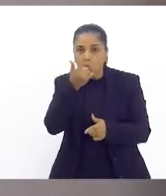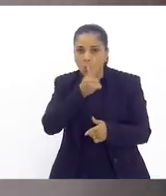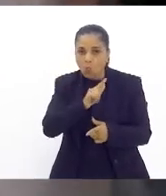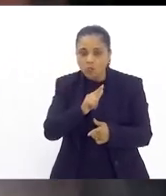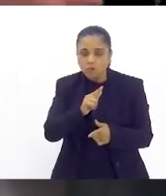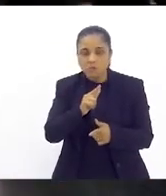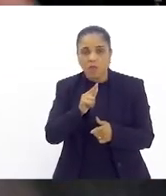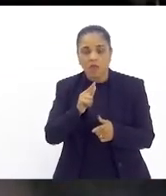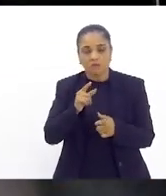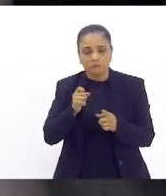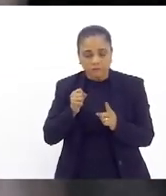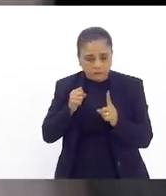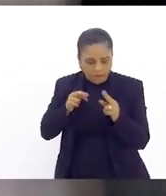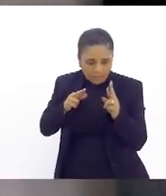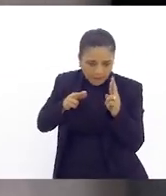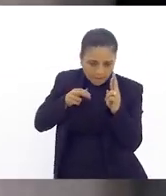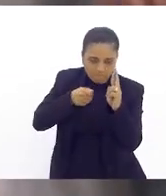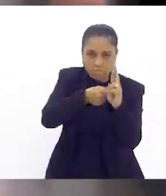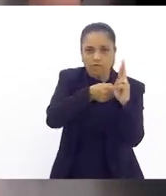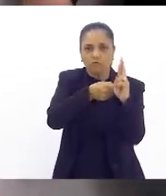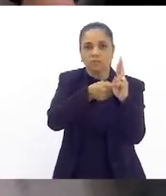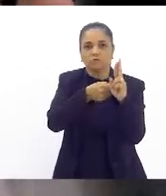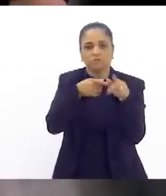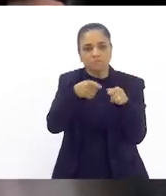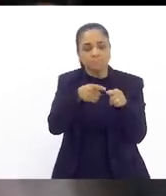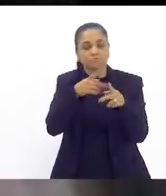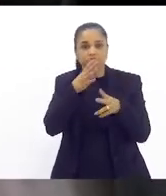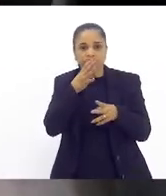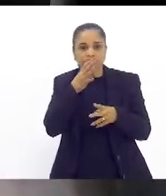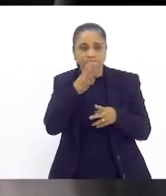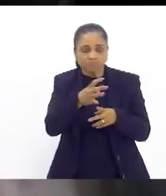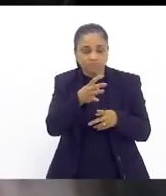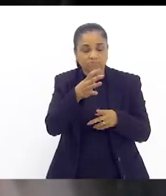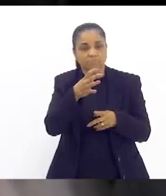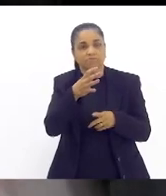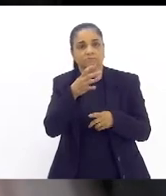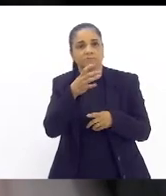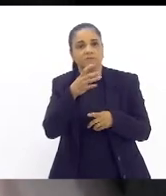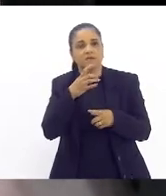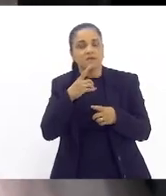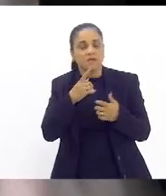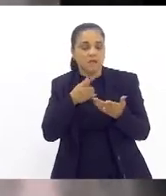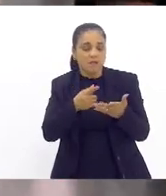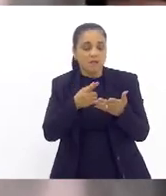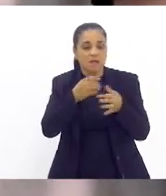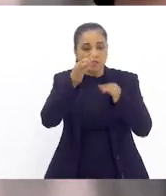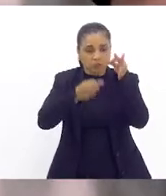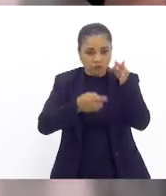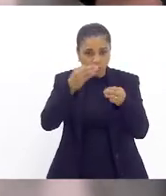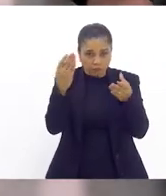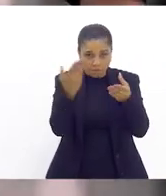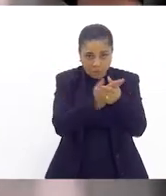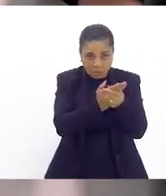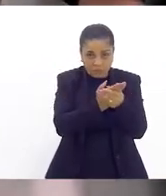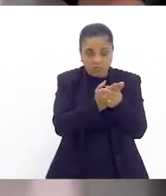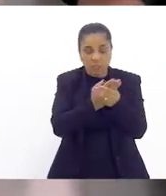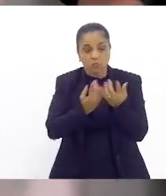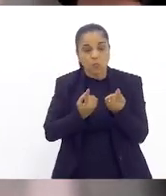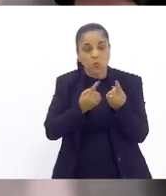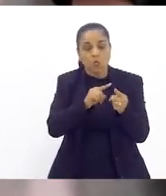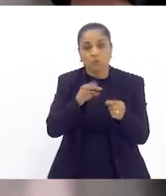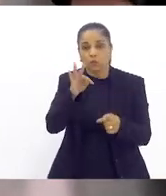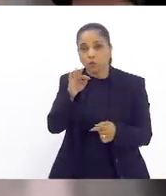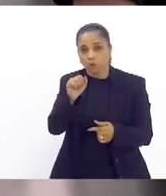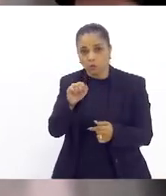a defensoria pública e consegue recorrer do Toy em sua maioria consegue